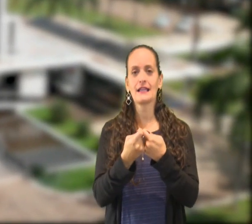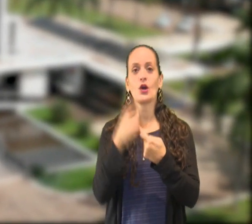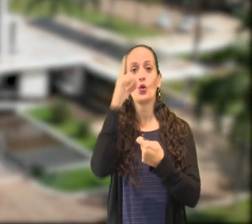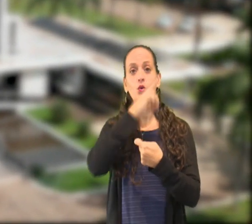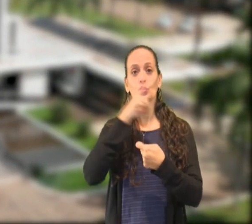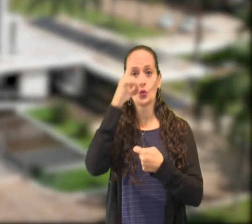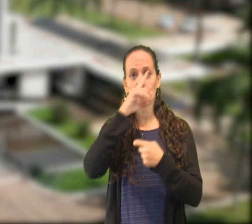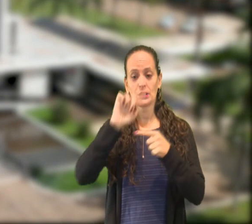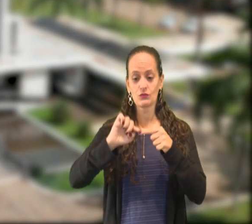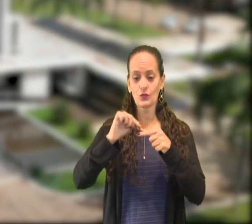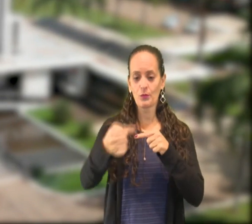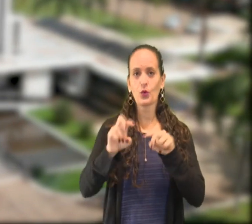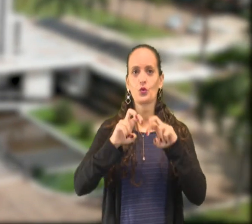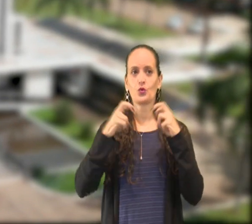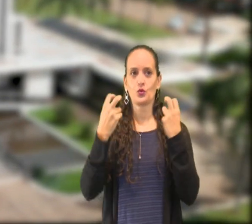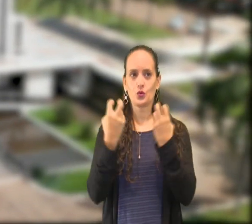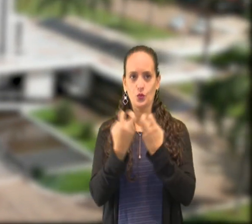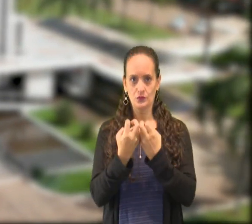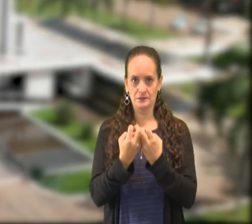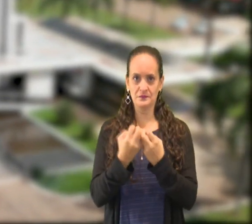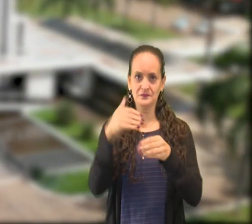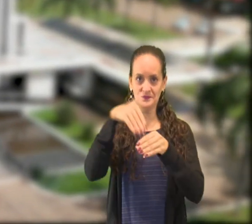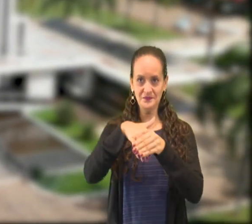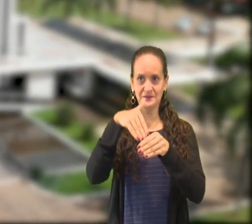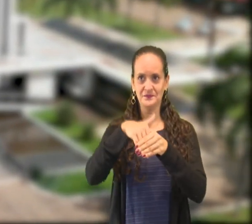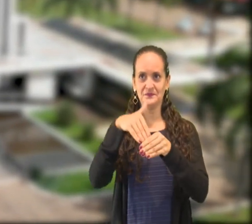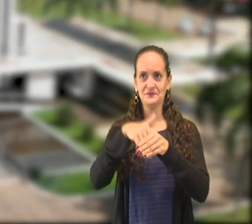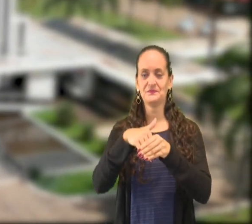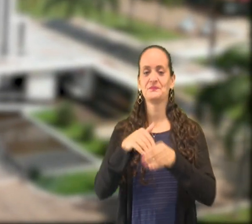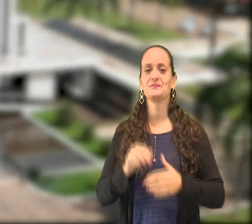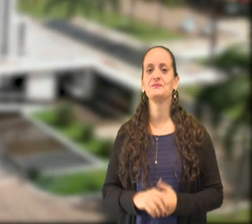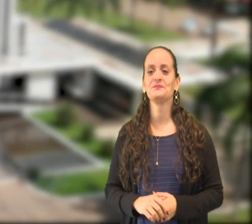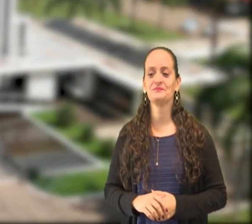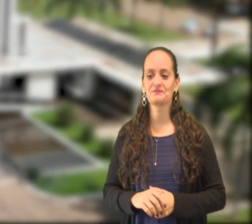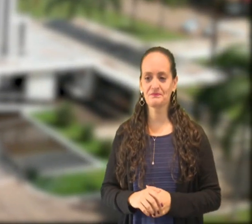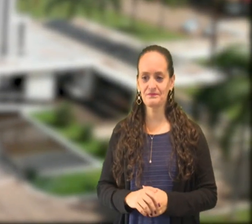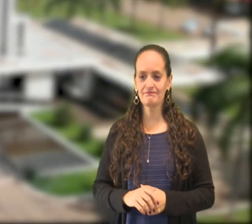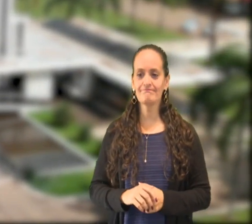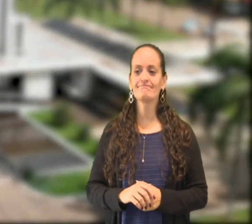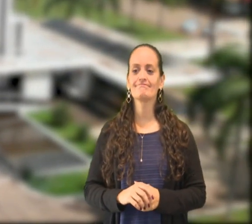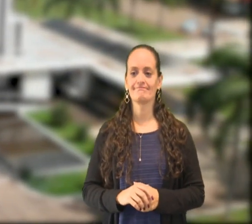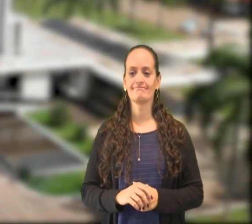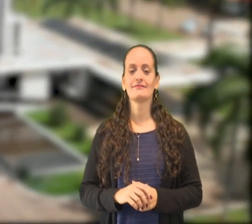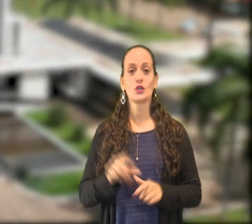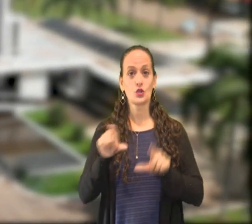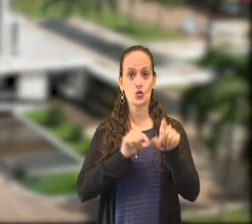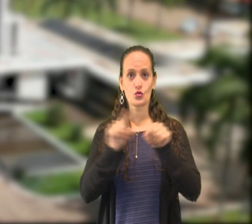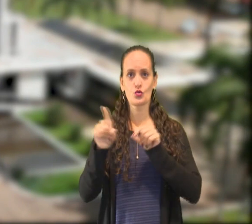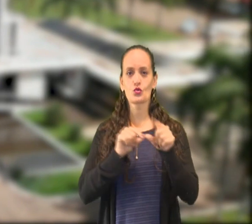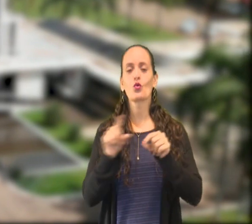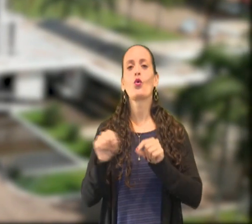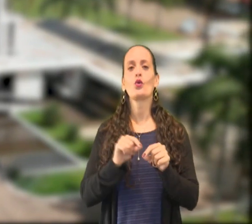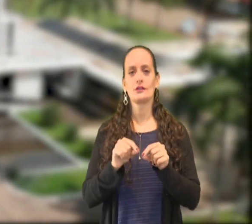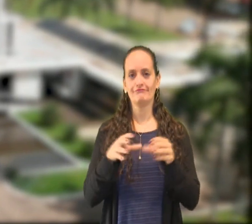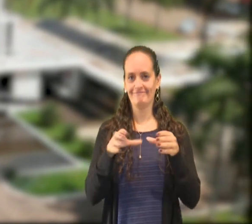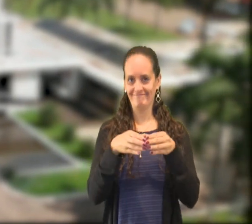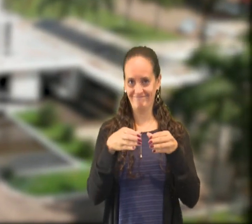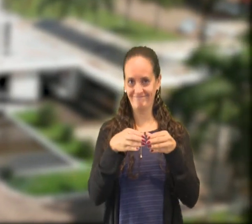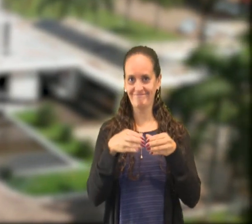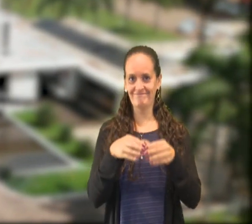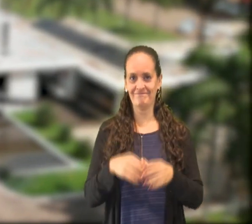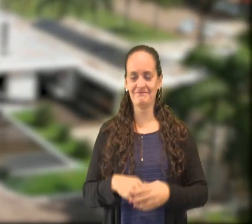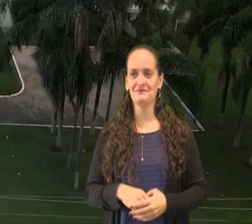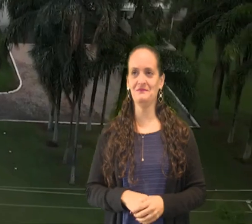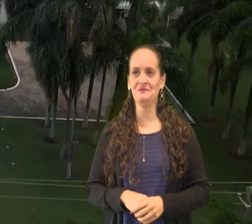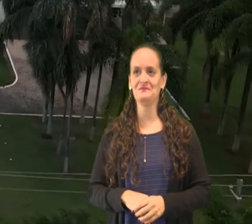manhã, para apresentação e votação do relatório final da Comissão Escrutinadora, antiga Comissão de